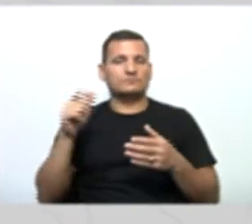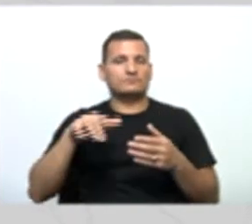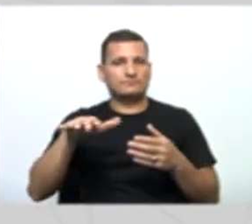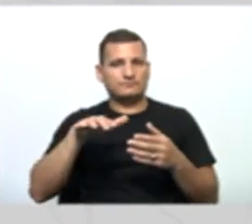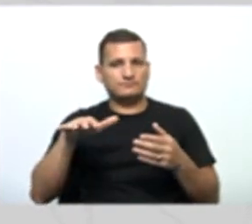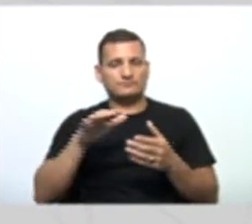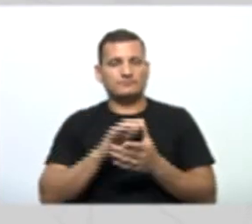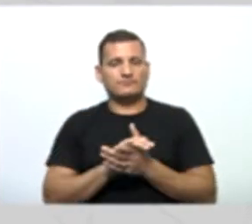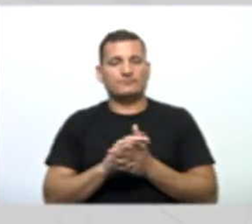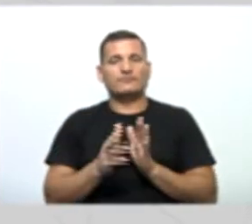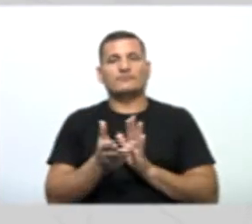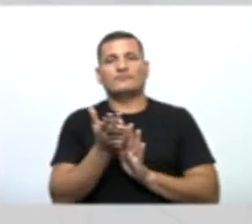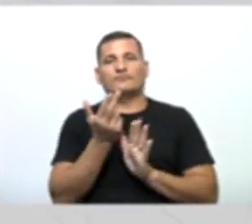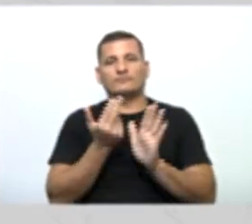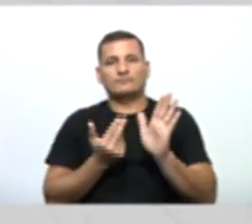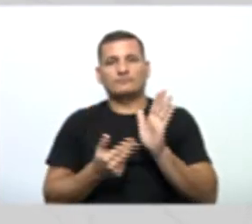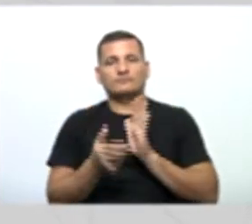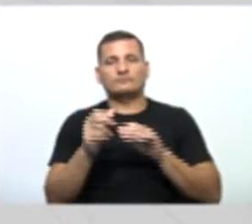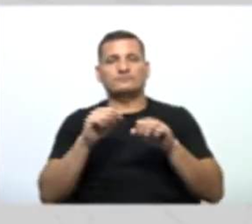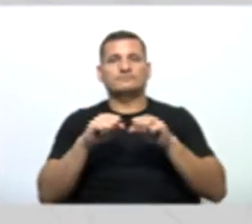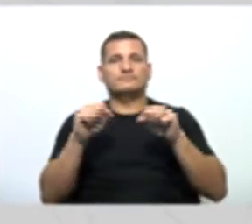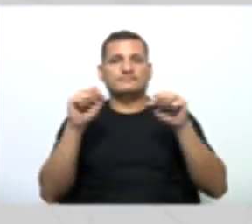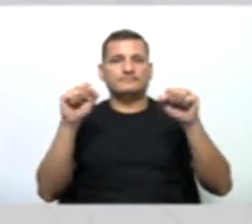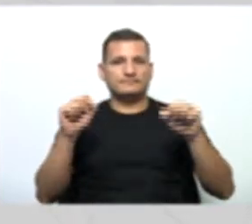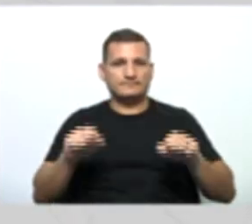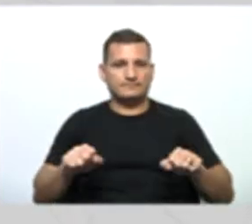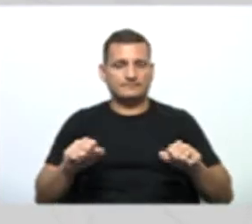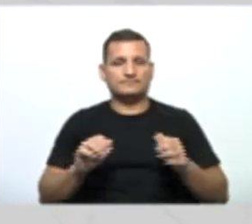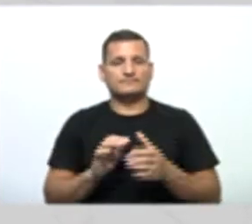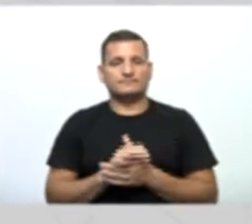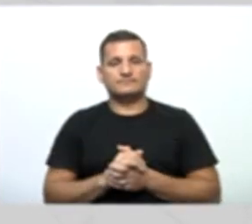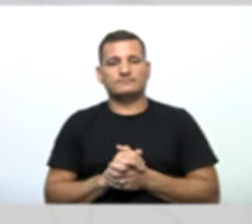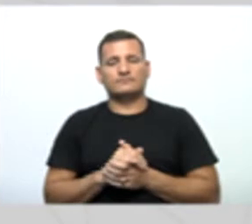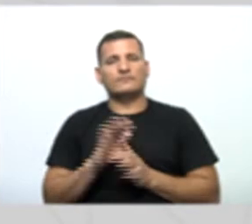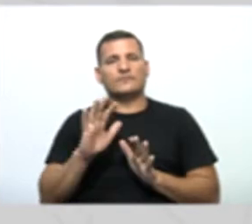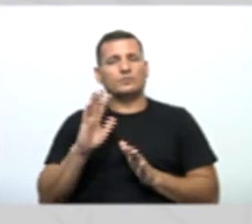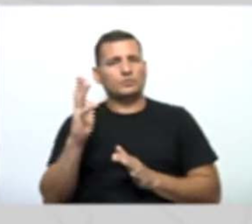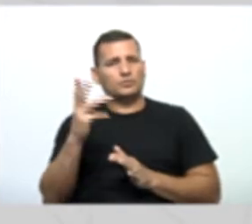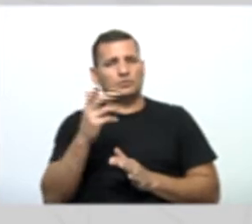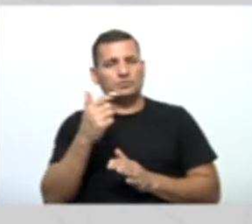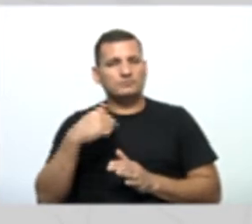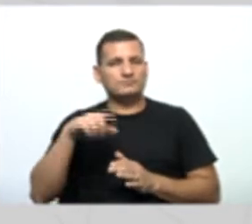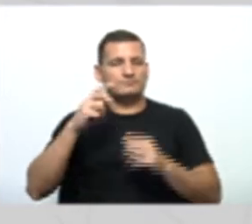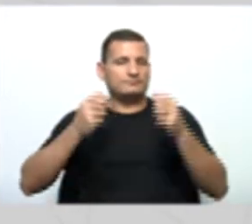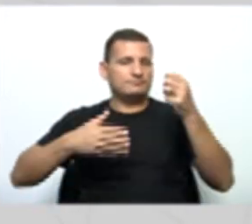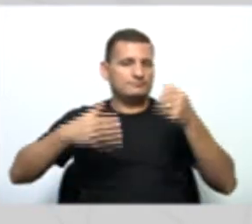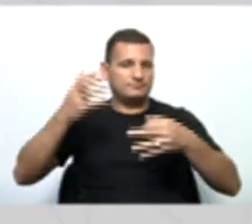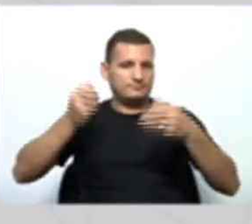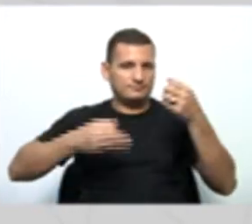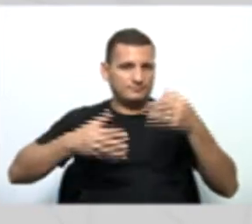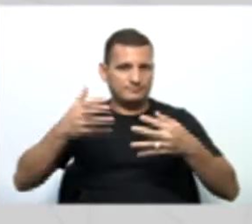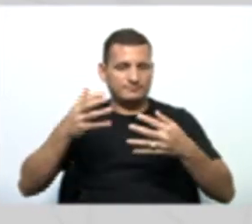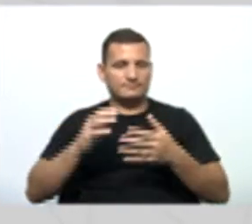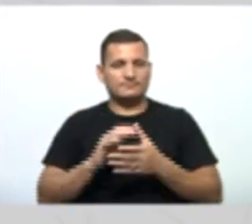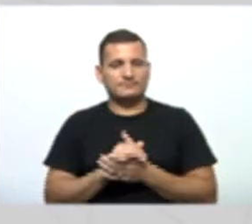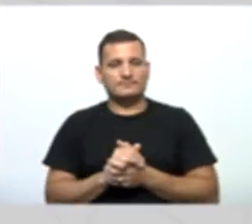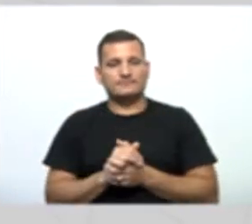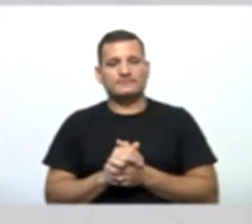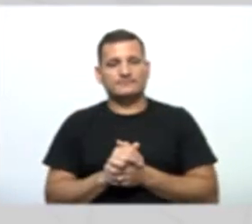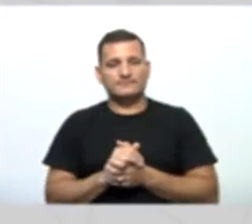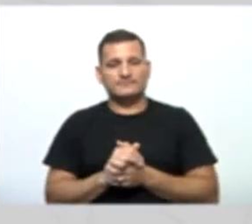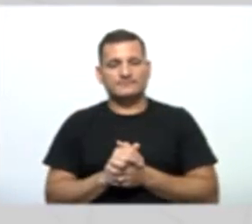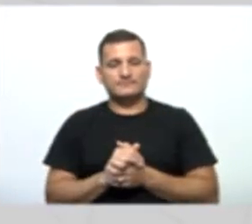área, design de software. Tudo que a gente falou até agora foi o